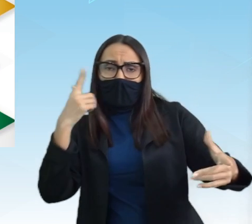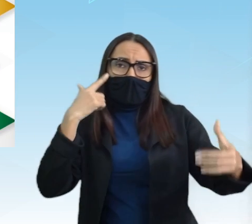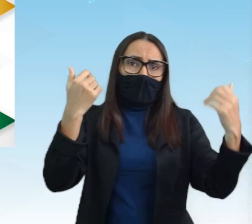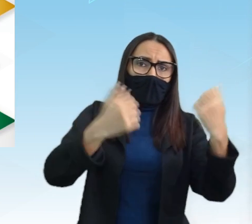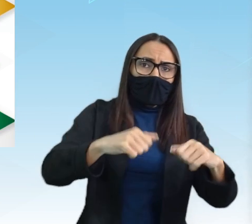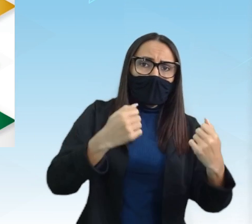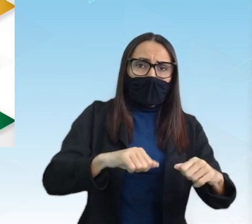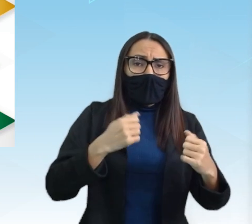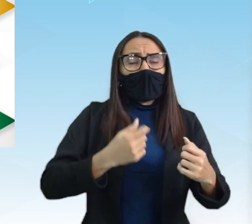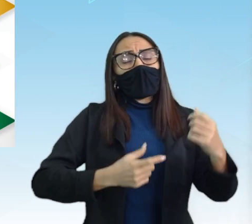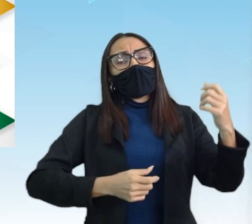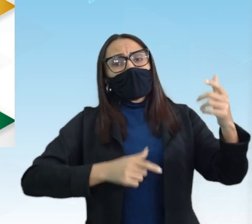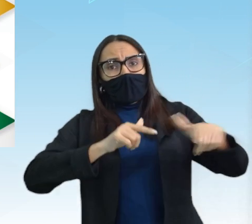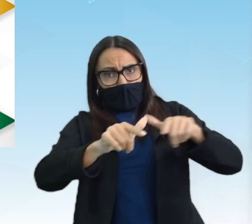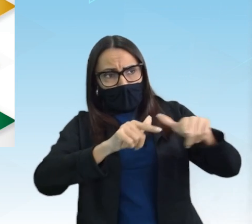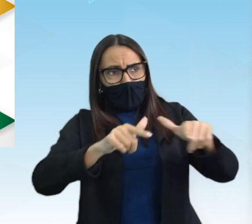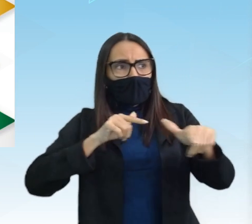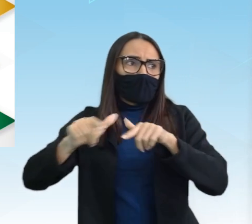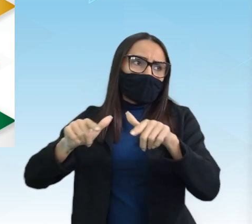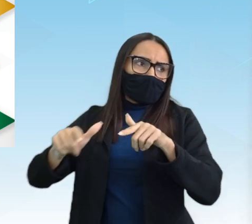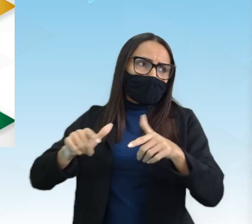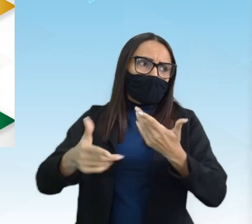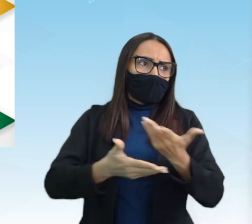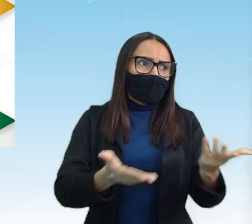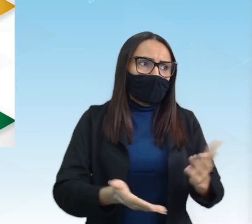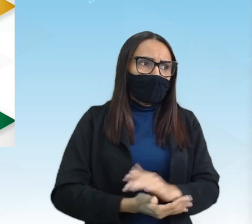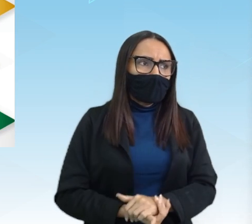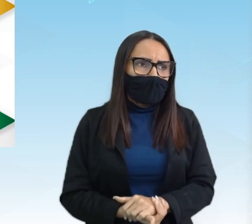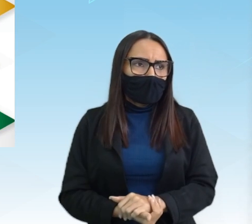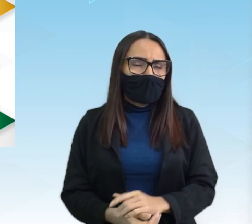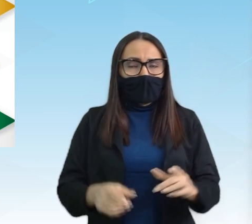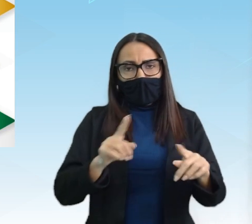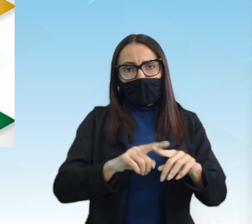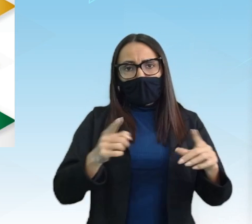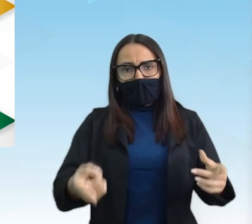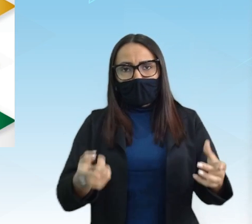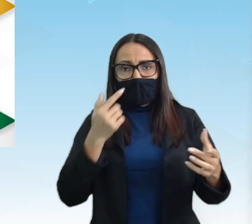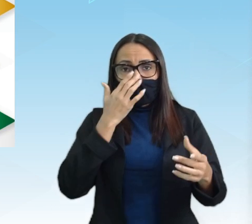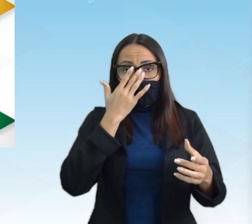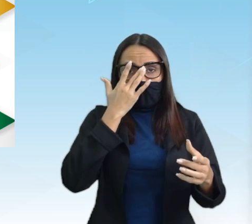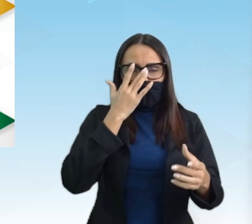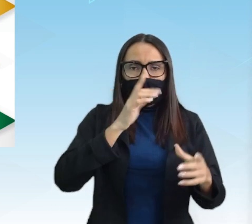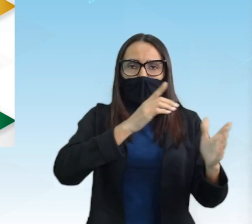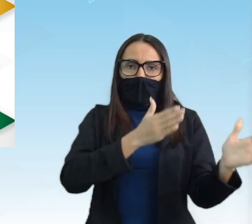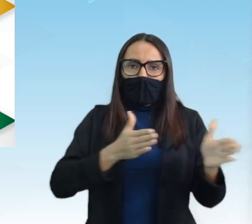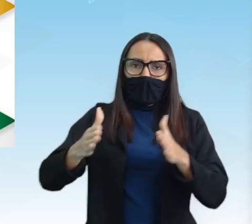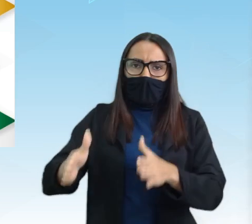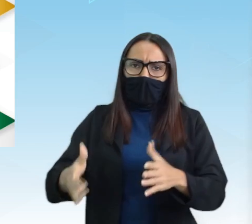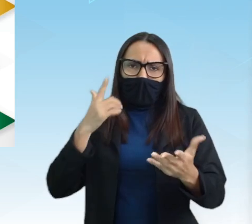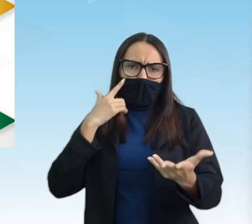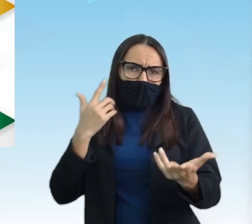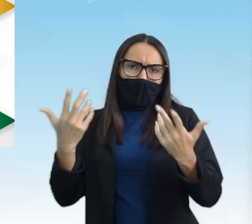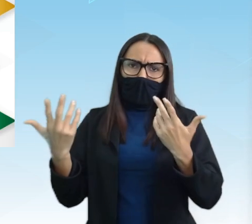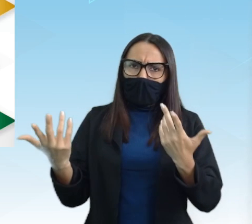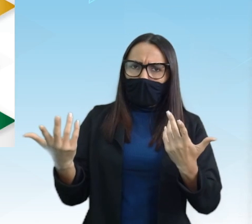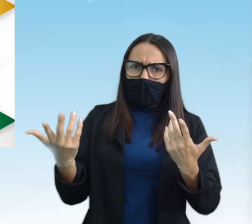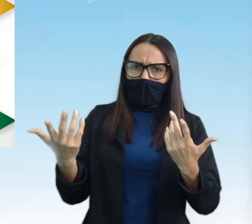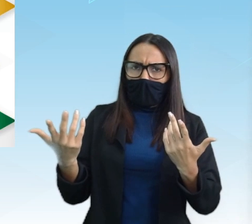mais de mão de obra. Por isso que se chama sistema extensivo de mão de obra. Mas do outro extensivo é praticamente o